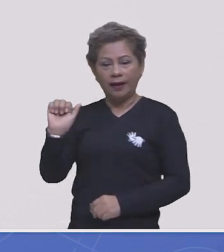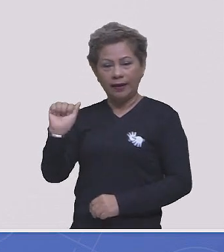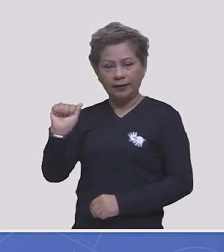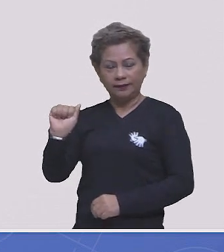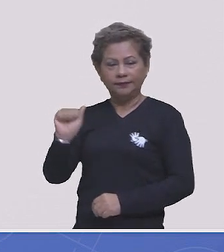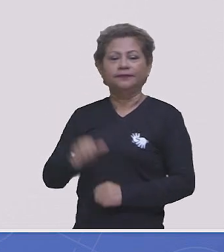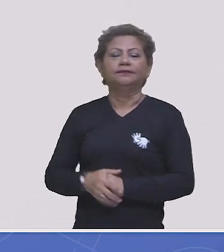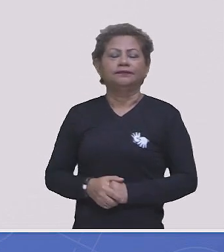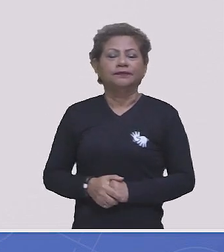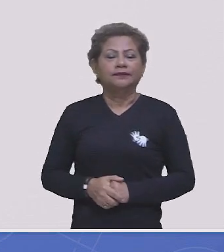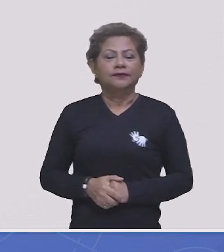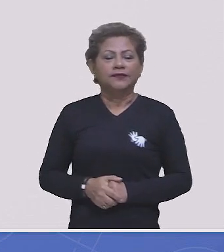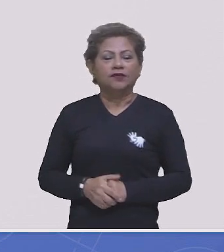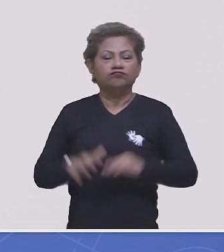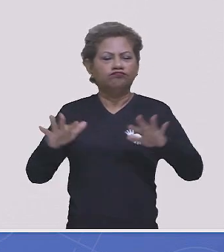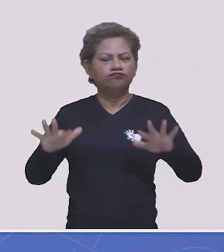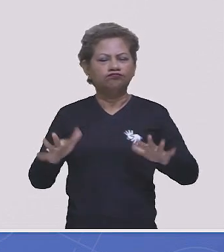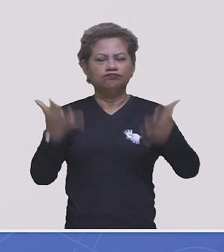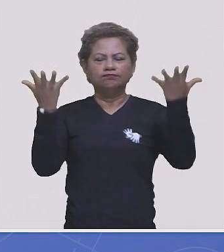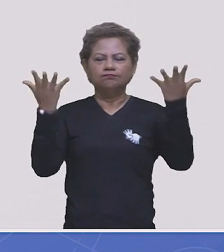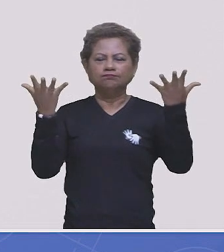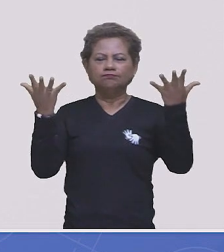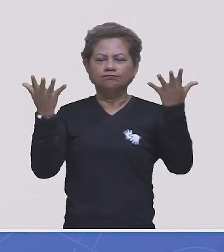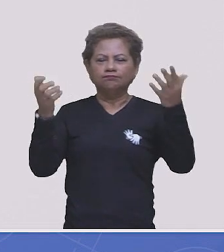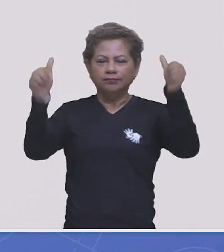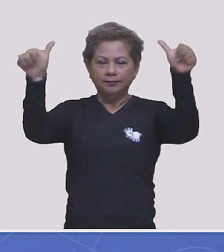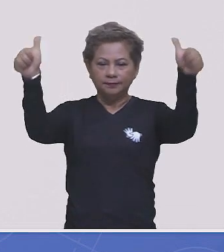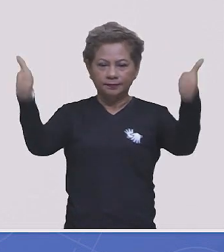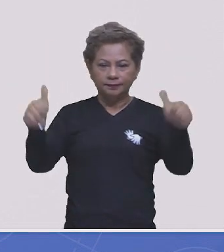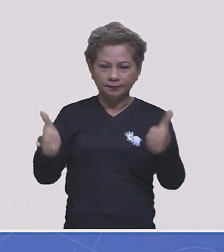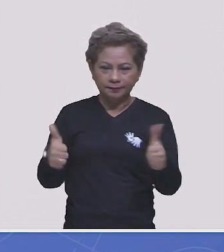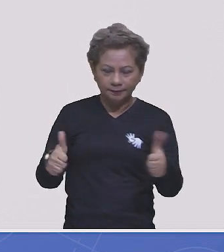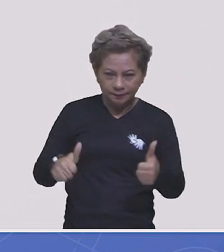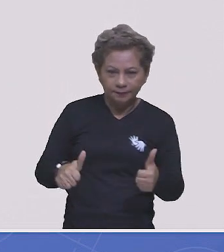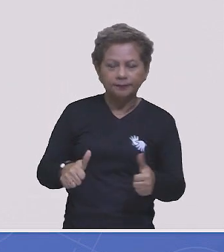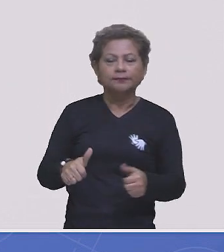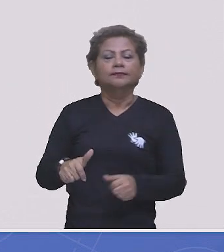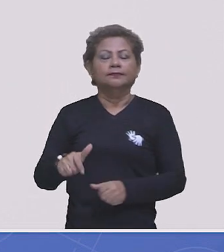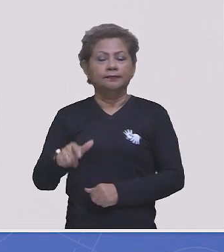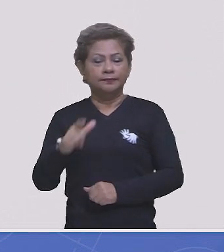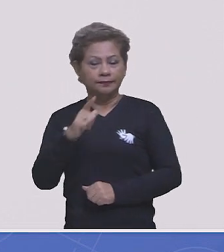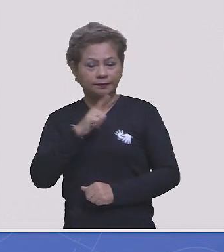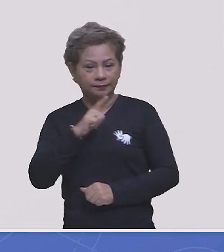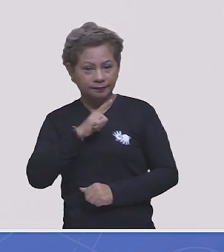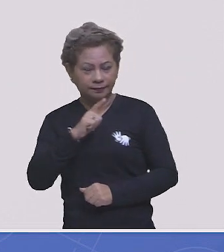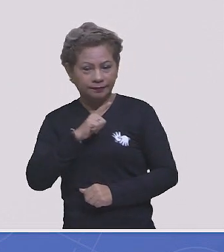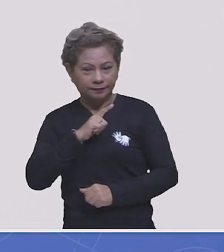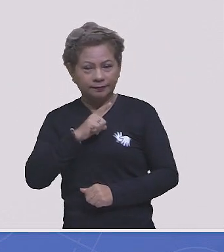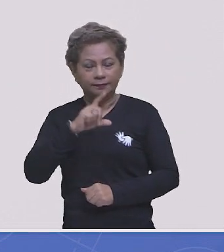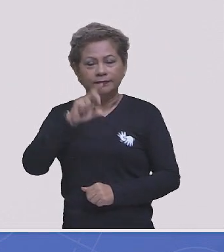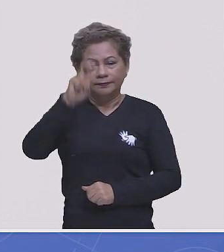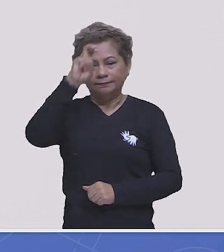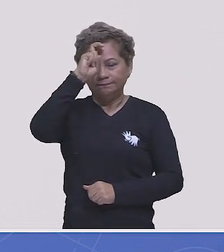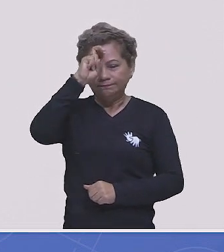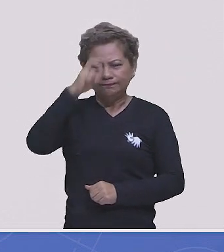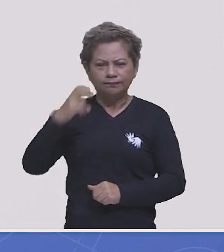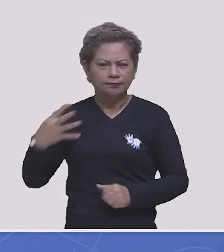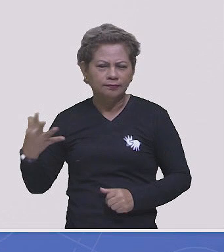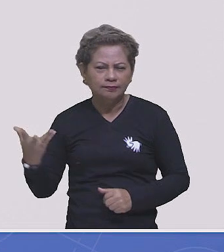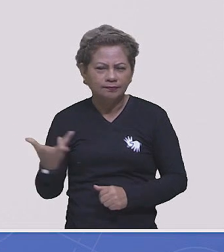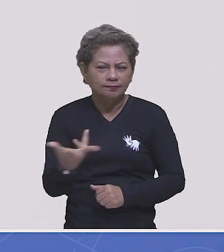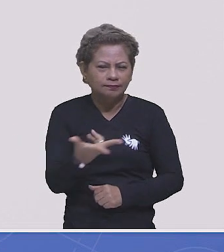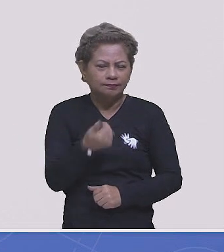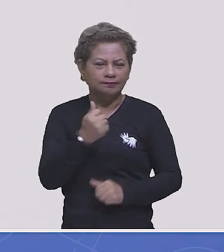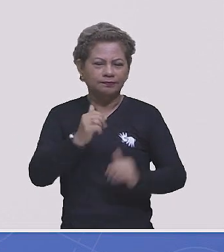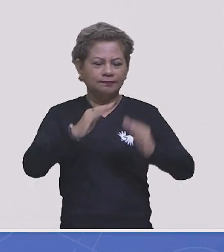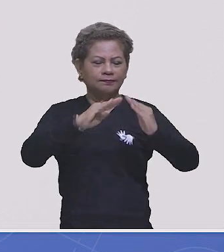grandes manifestações da arquitetura egípcia foram os magníficos templos religiosos, as pirâmides,